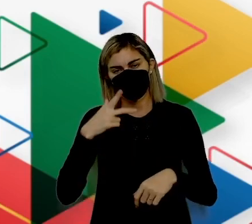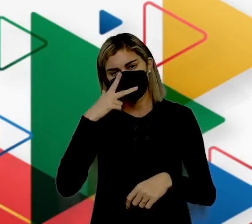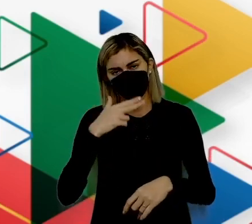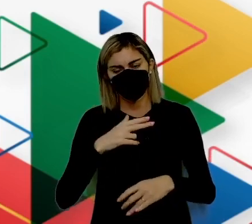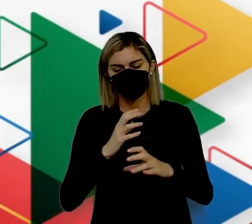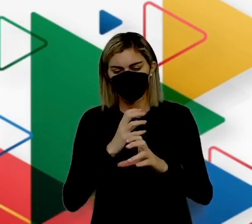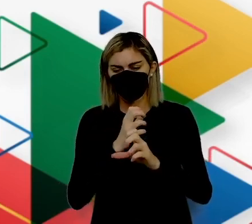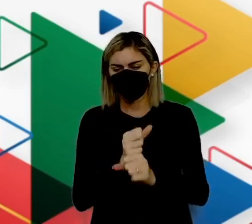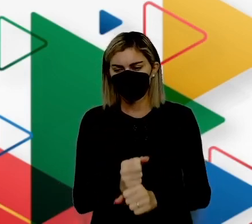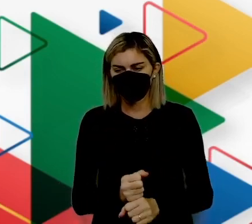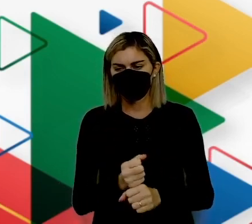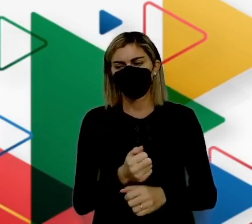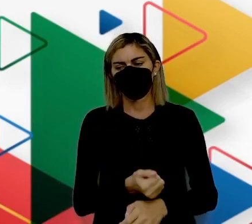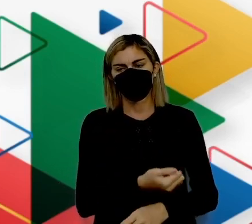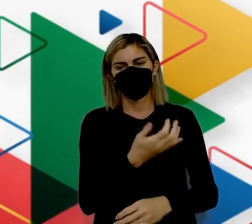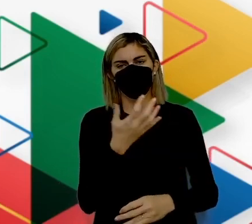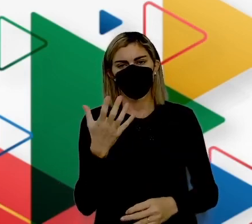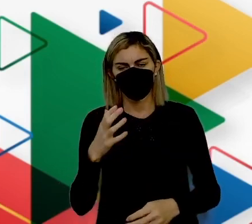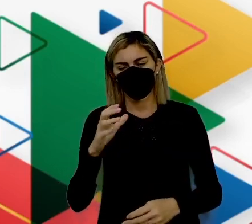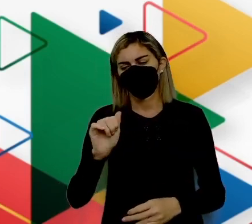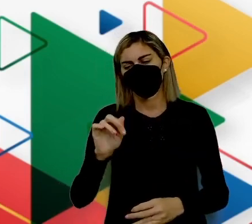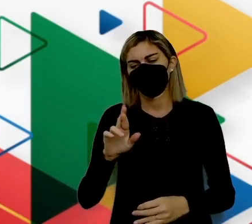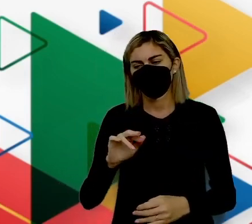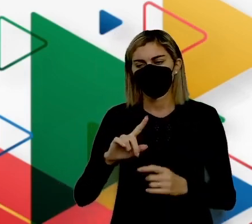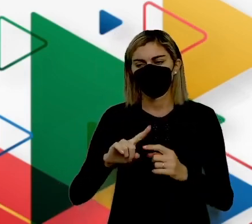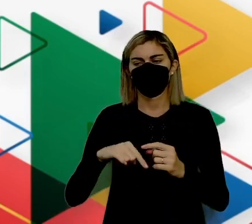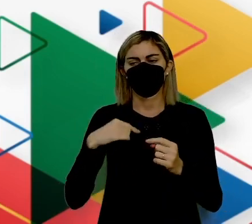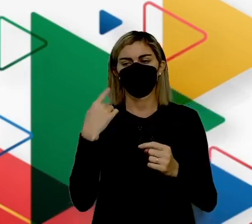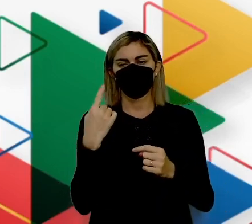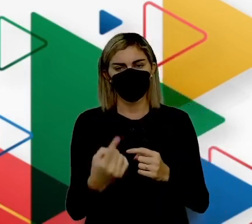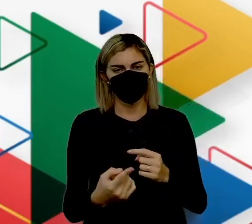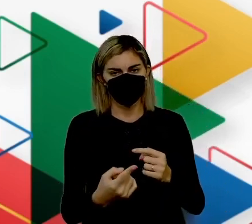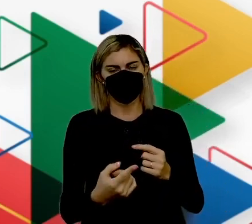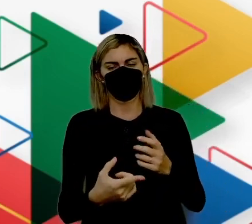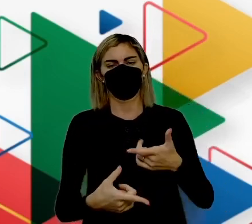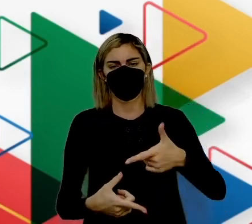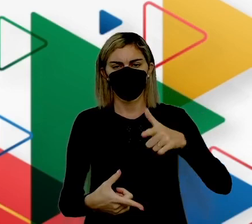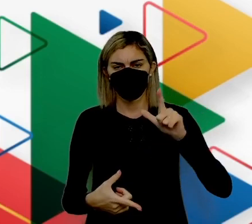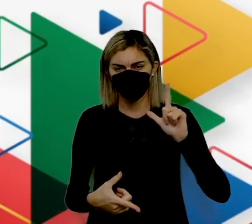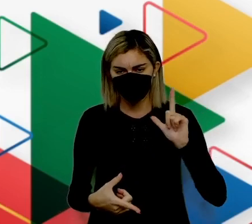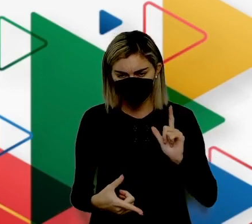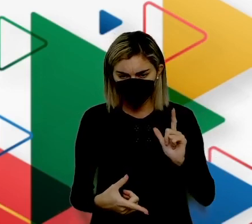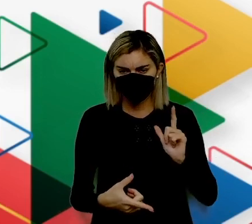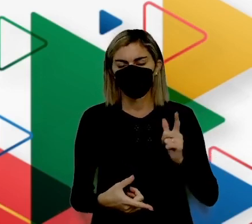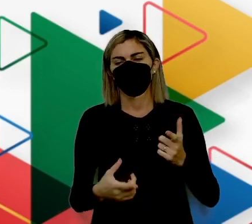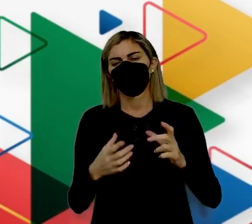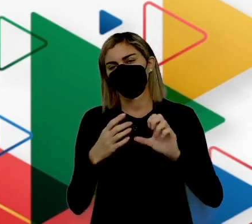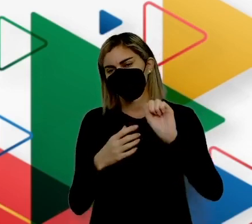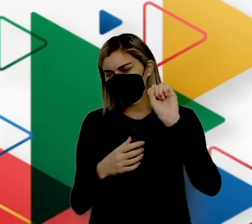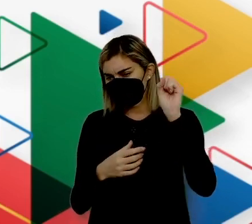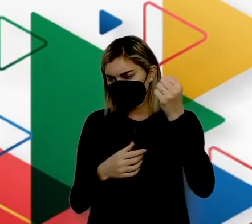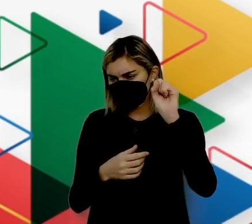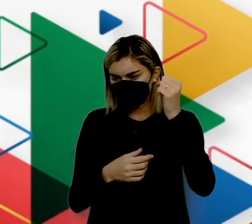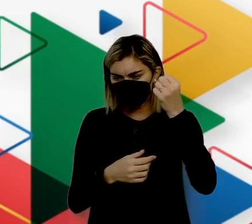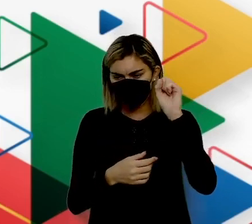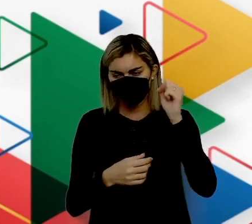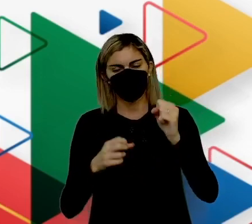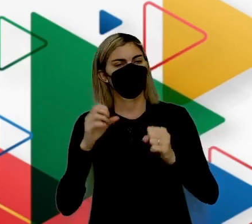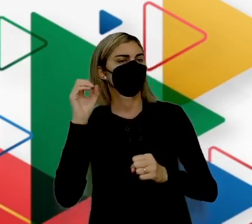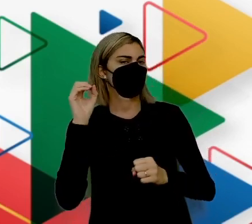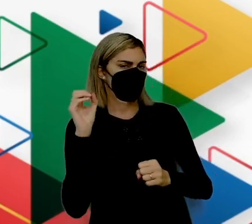da soma da quantidade de carga depois. Antes, eu estou somando 8 com